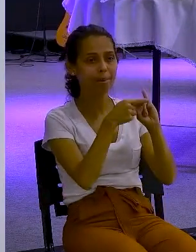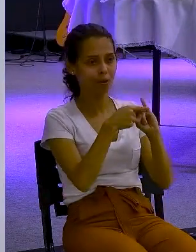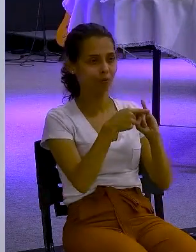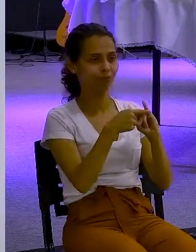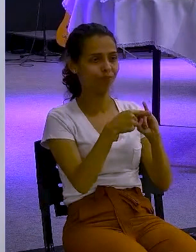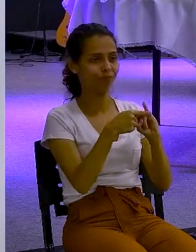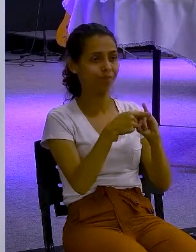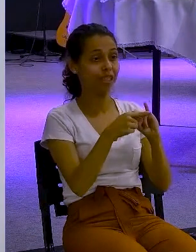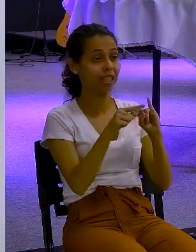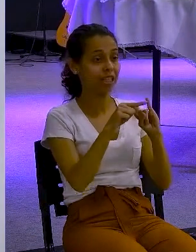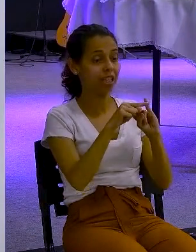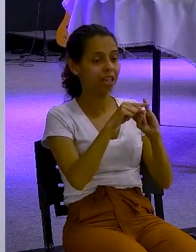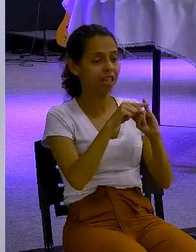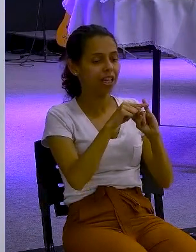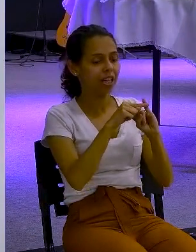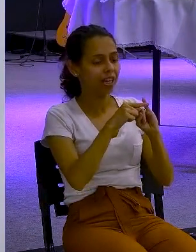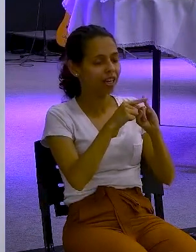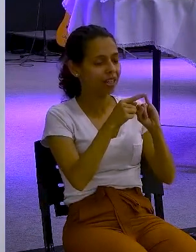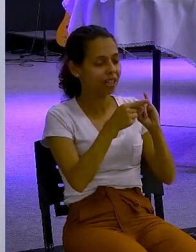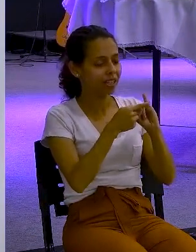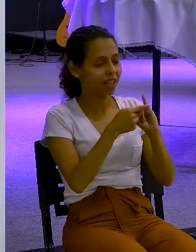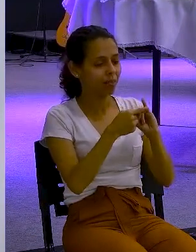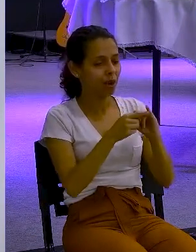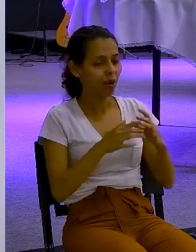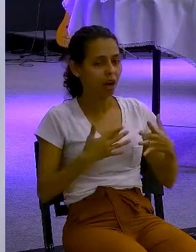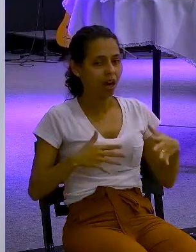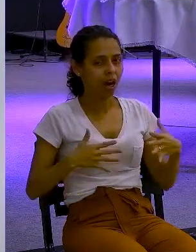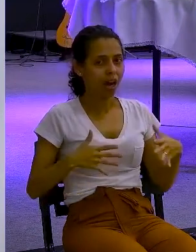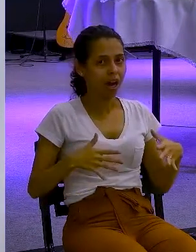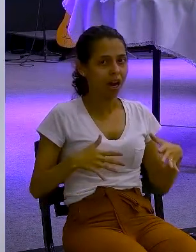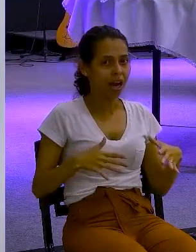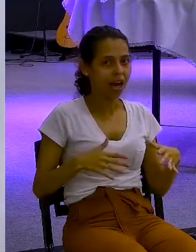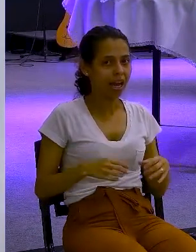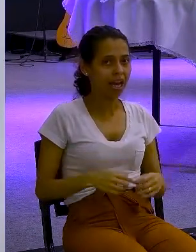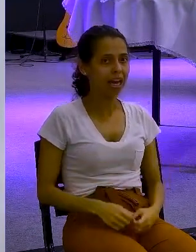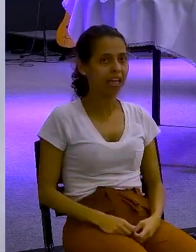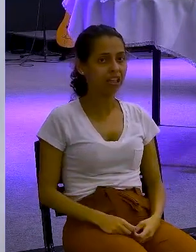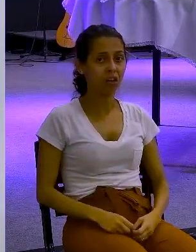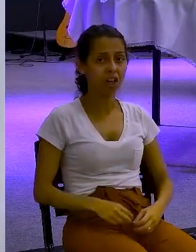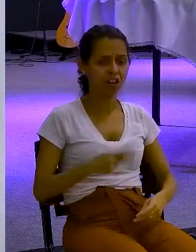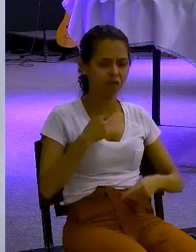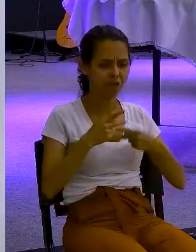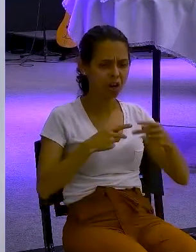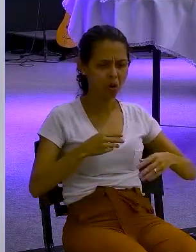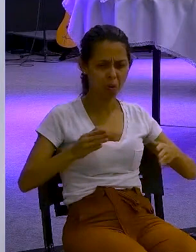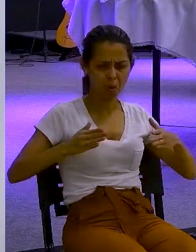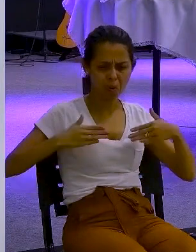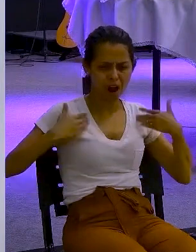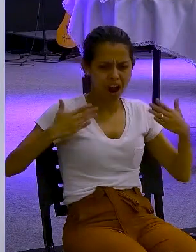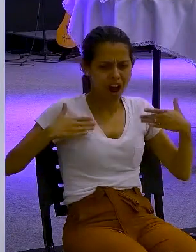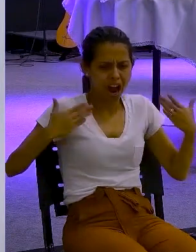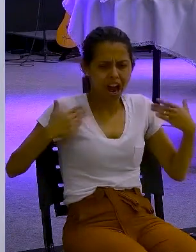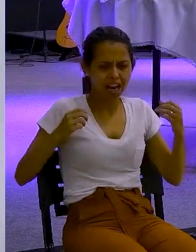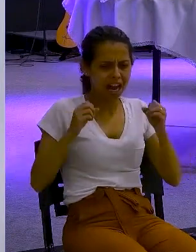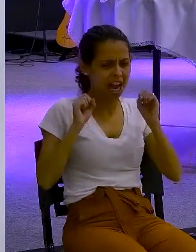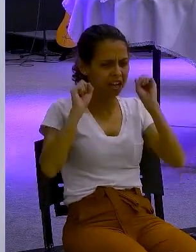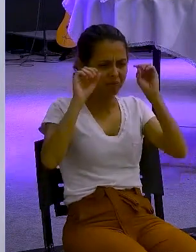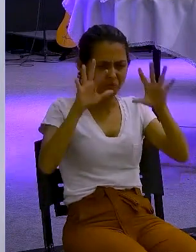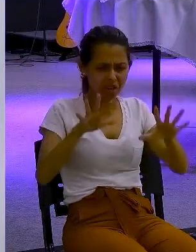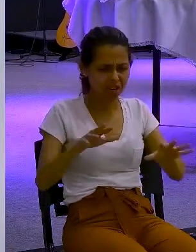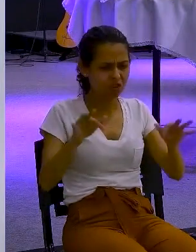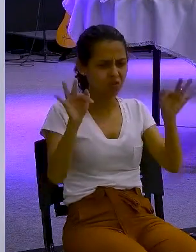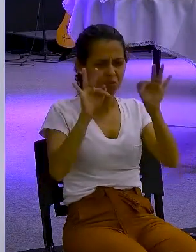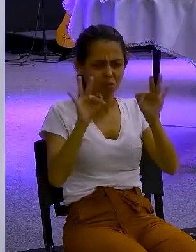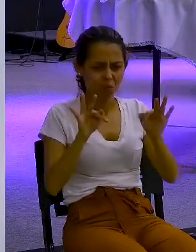ficou possuída do Espírito Santo e exclamou em alta voz: Bendita és tu entre as mulheres e